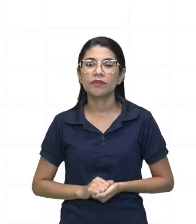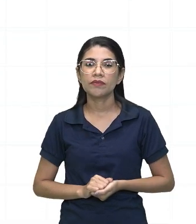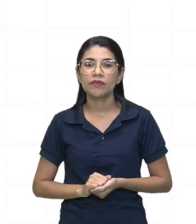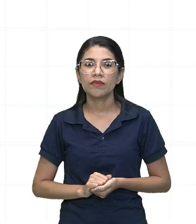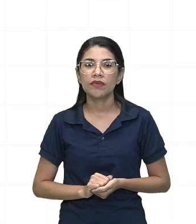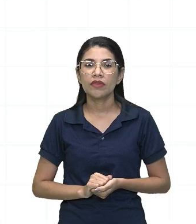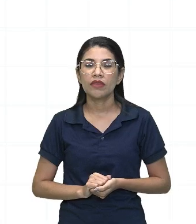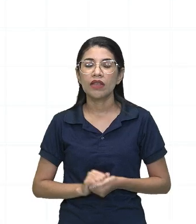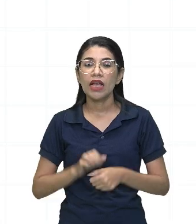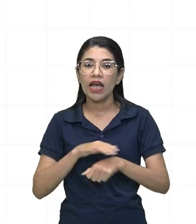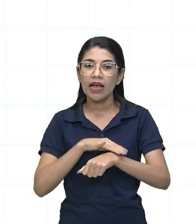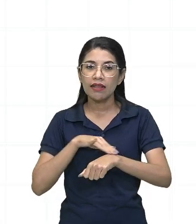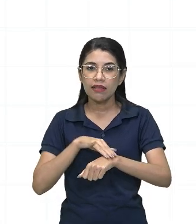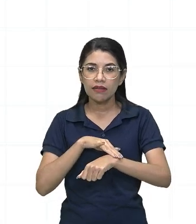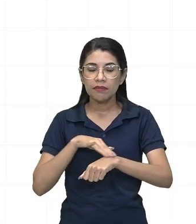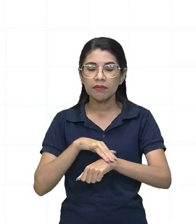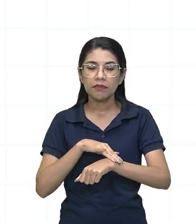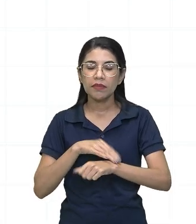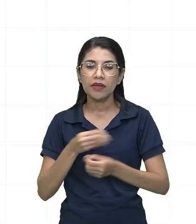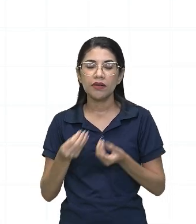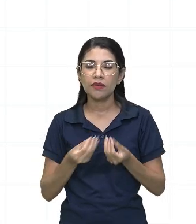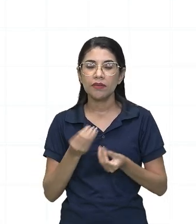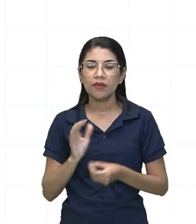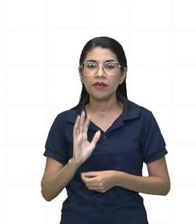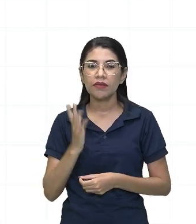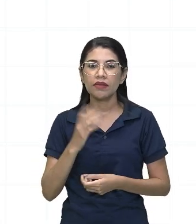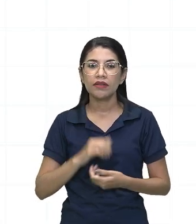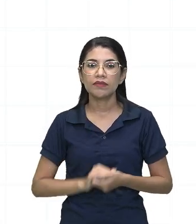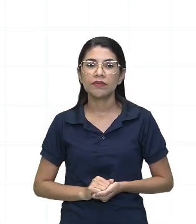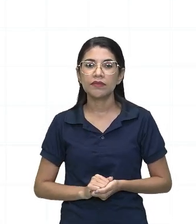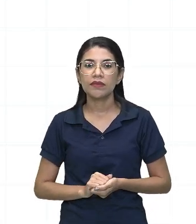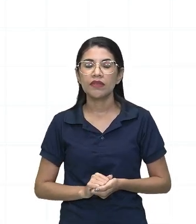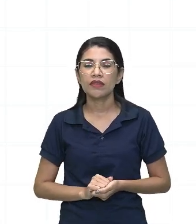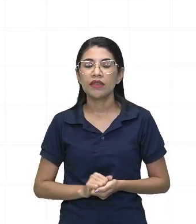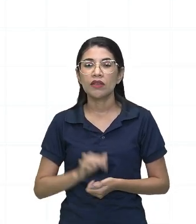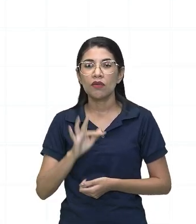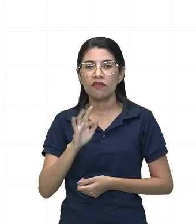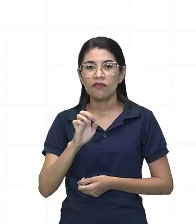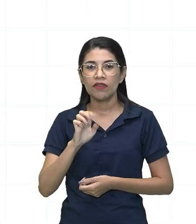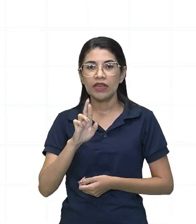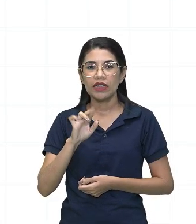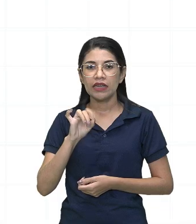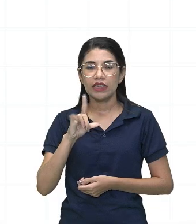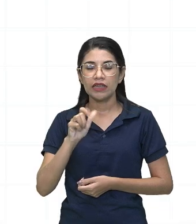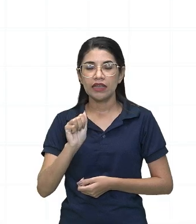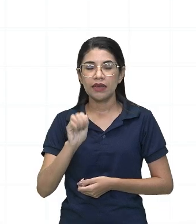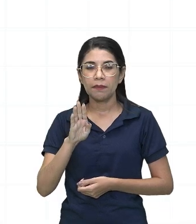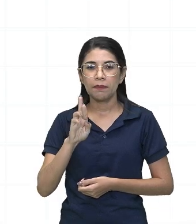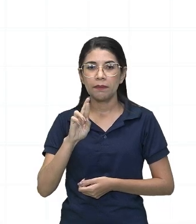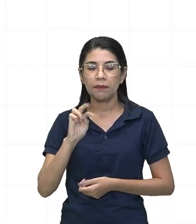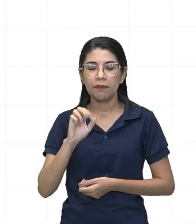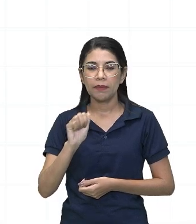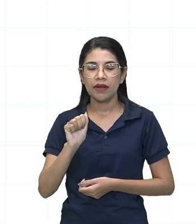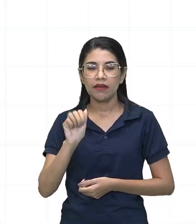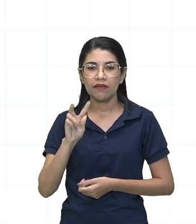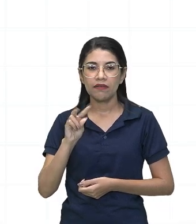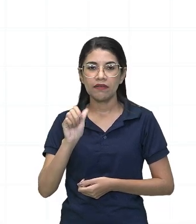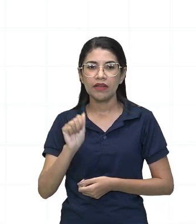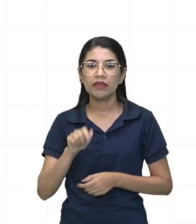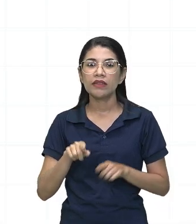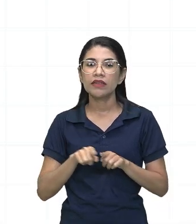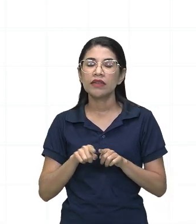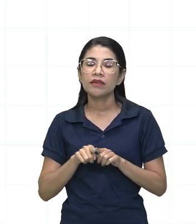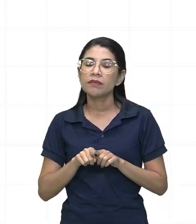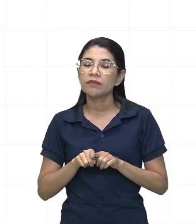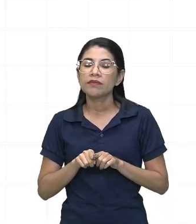leishmaniose cutânea, também chamada de ferida brava, ou leishmaniose tegumentar, que